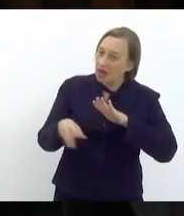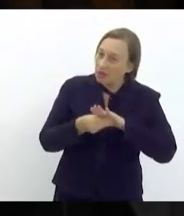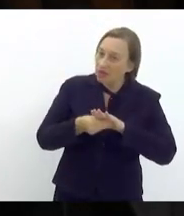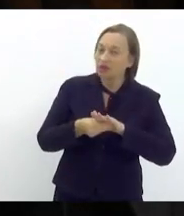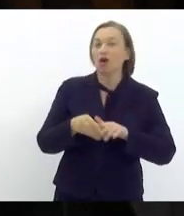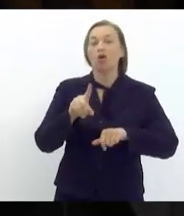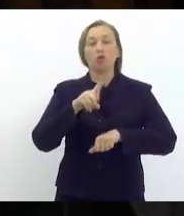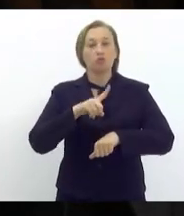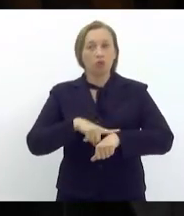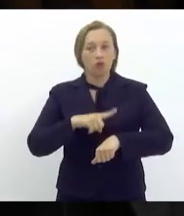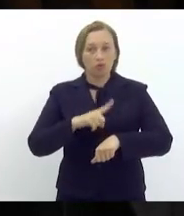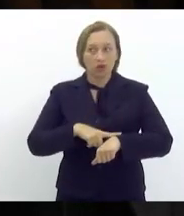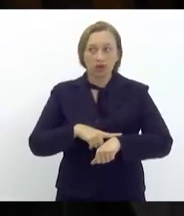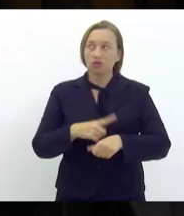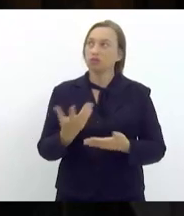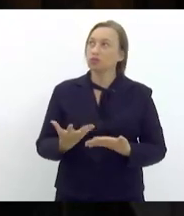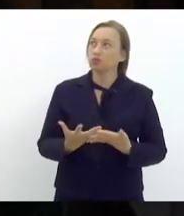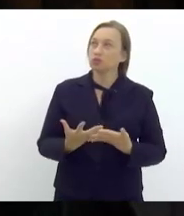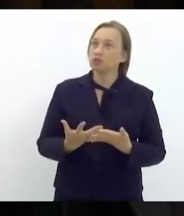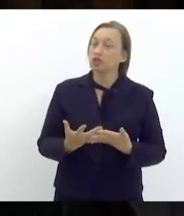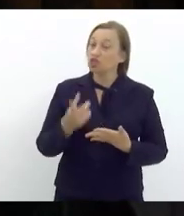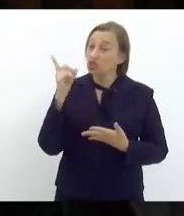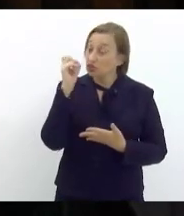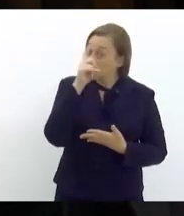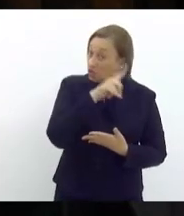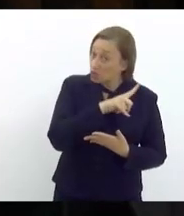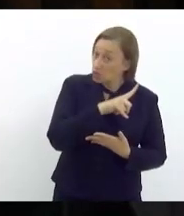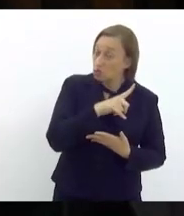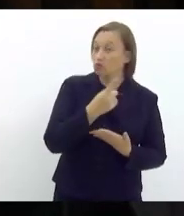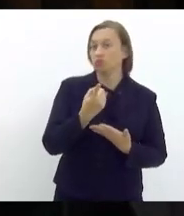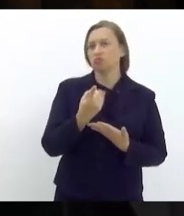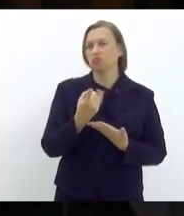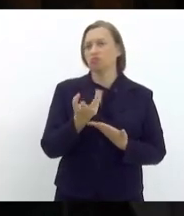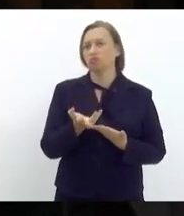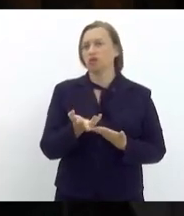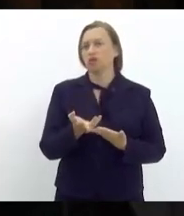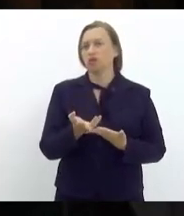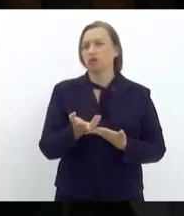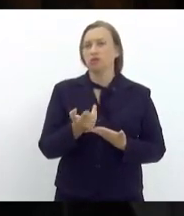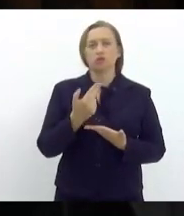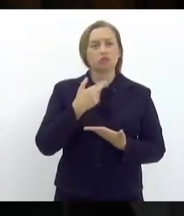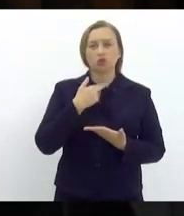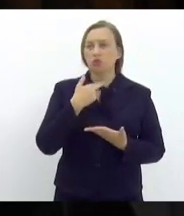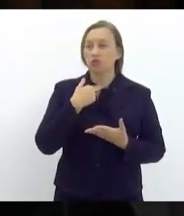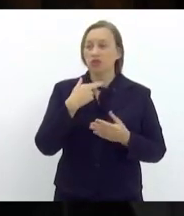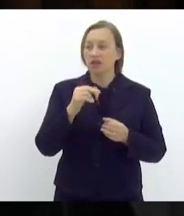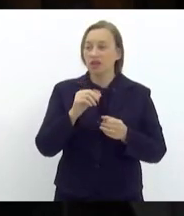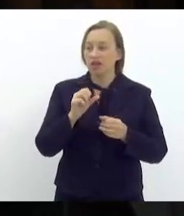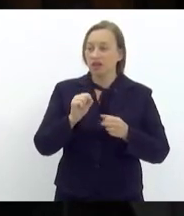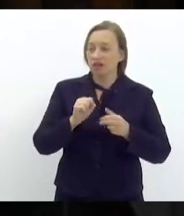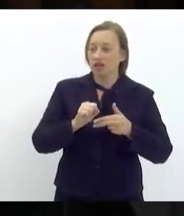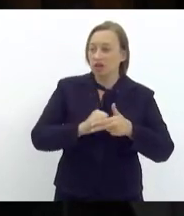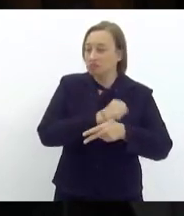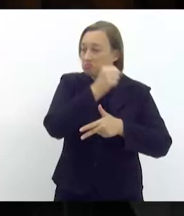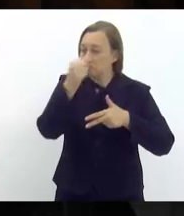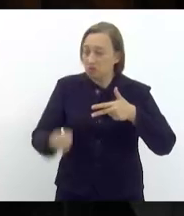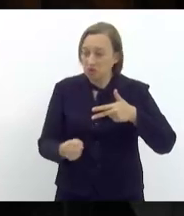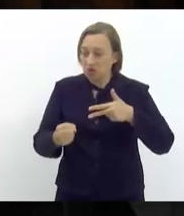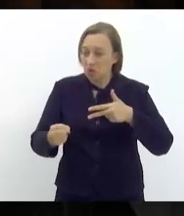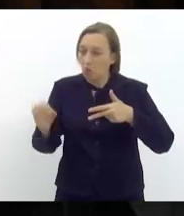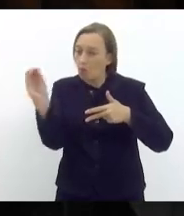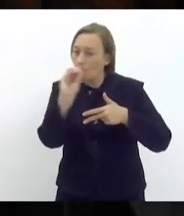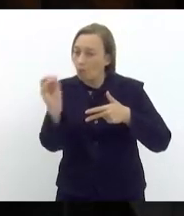de cinto apertado nenhum poder poder fazer projeções indevidas